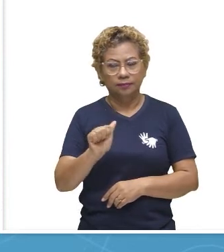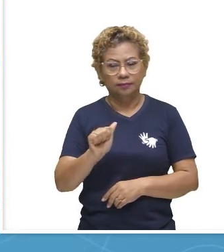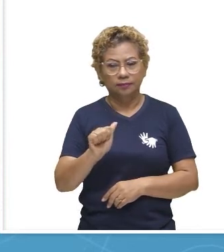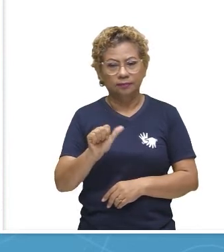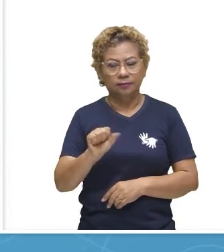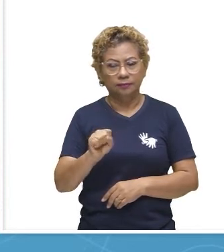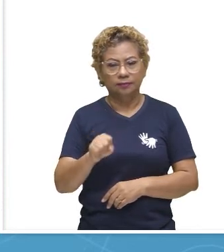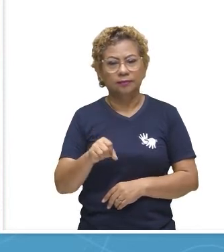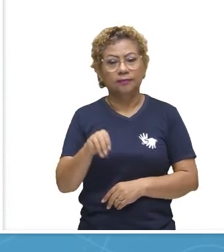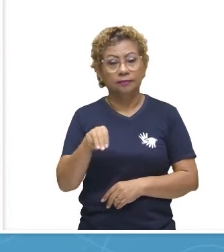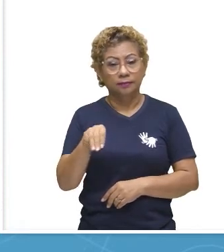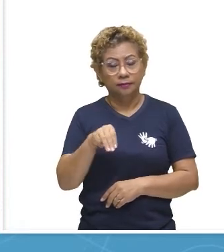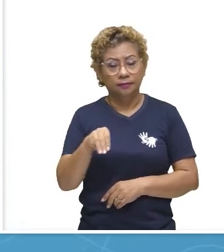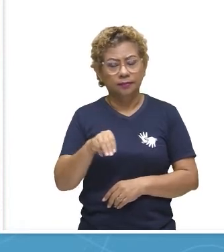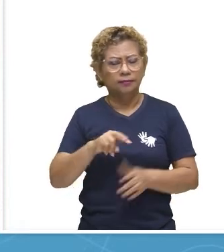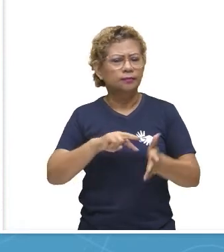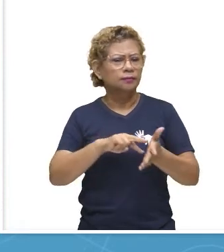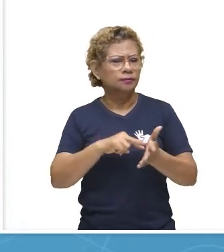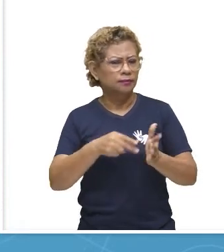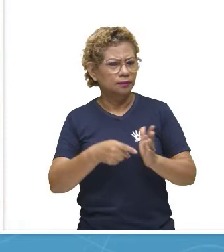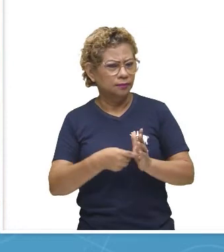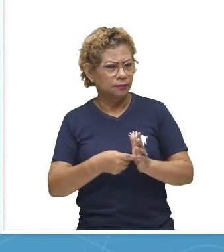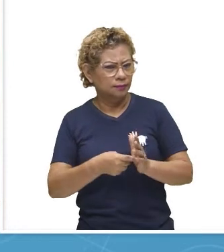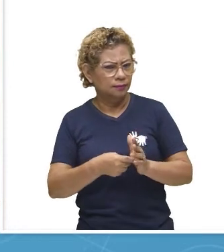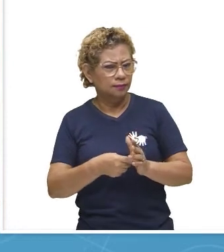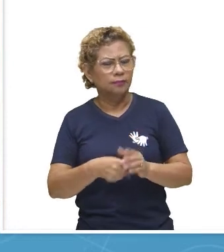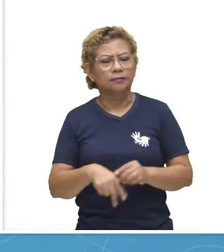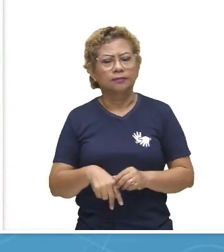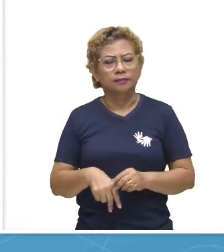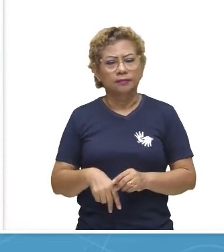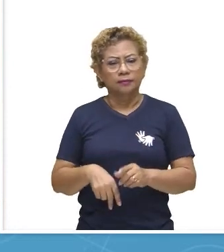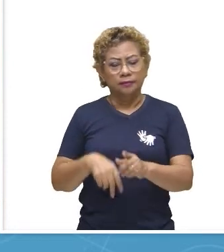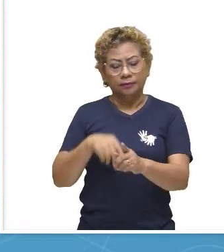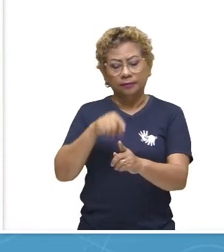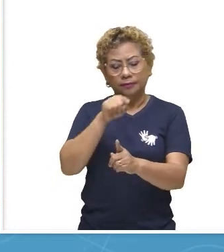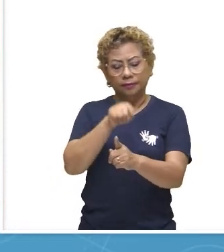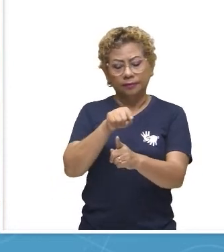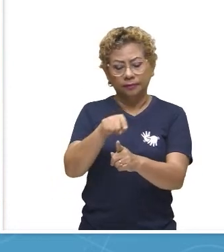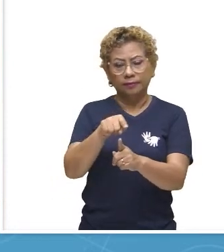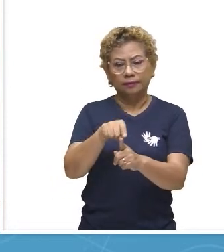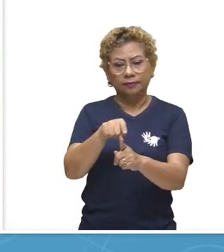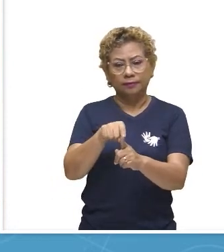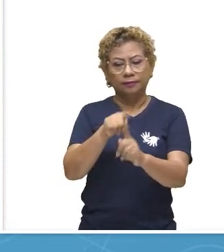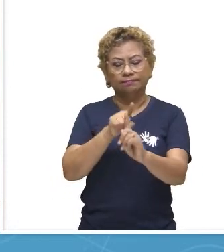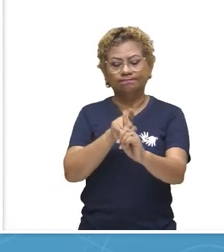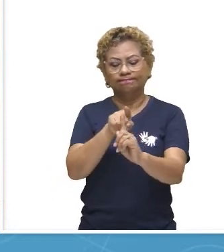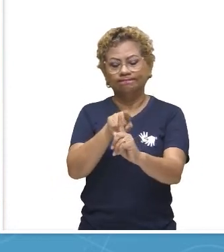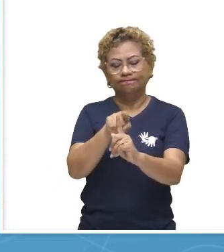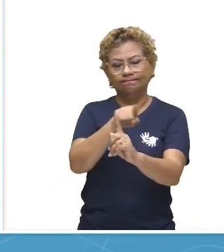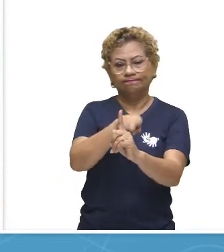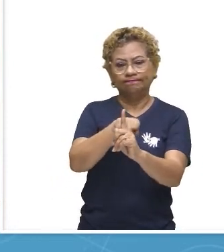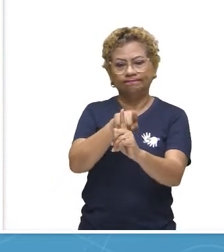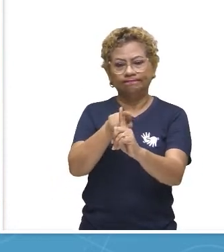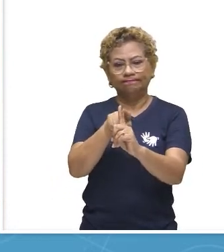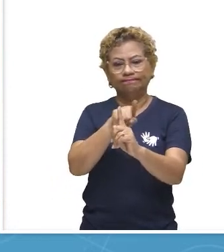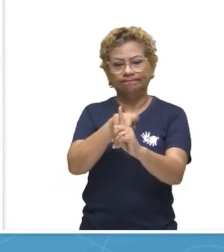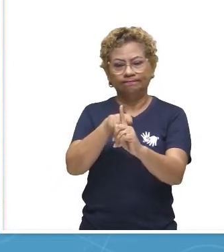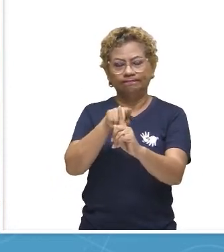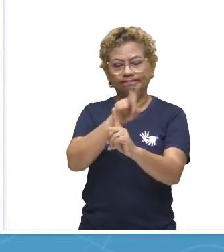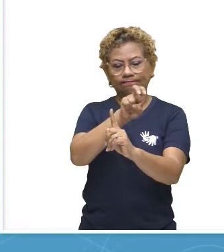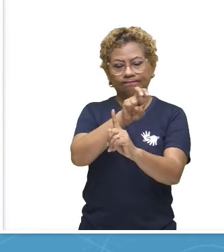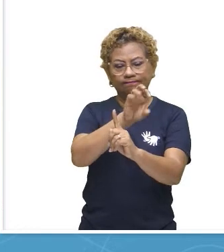que se esse daqui medir 50 graus, esse outro também vai medir 50